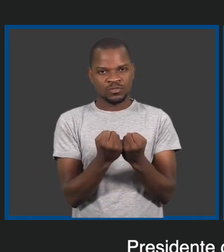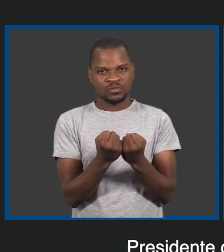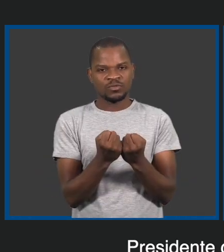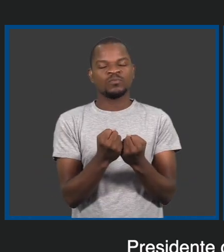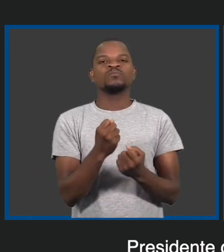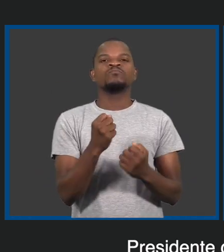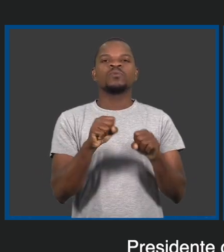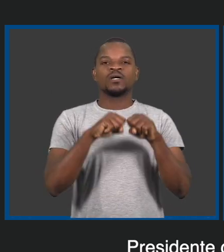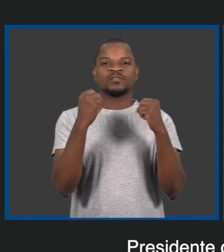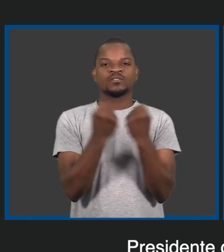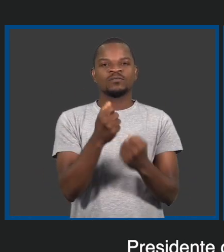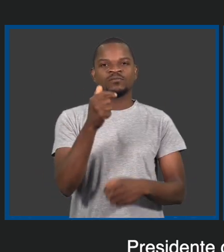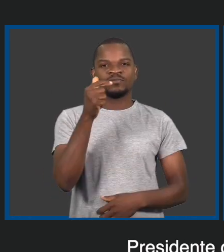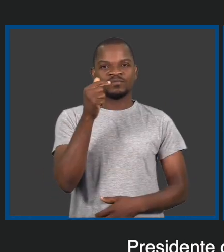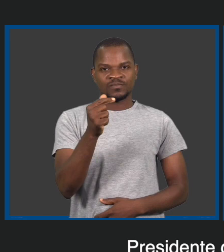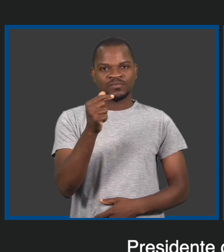da fundação.